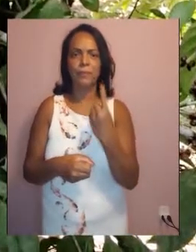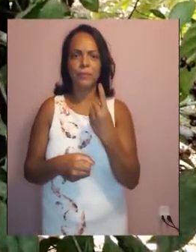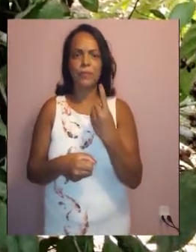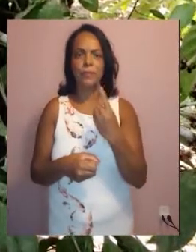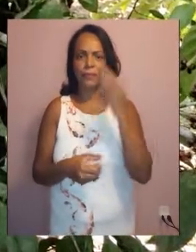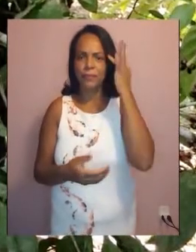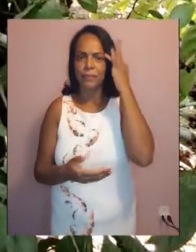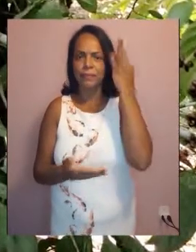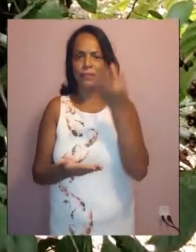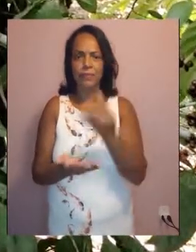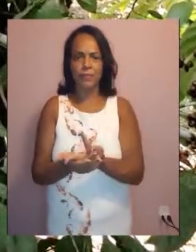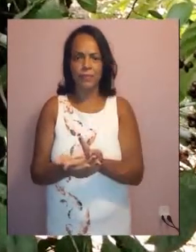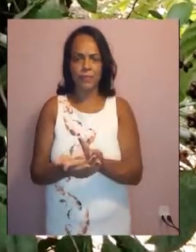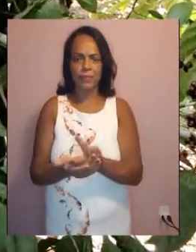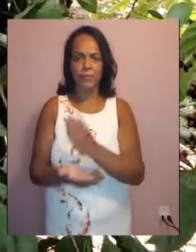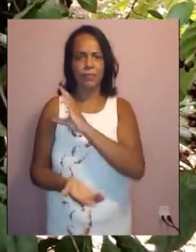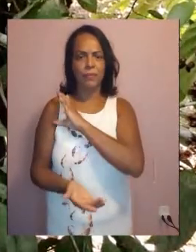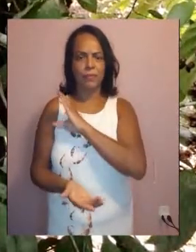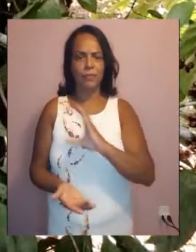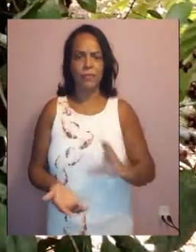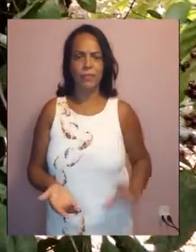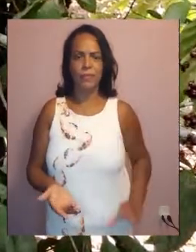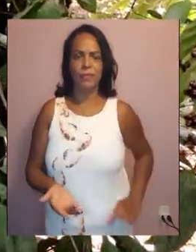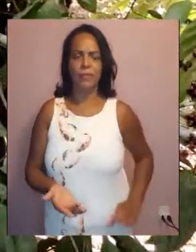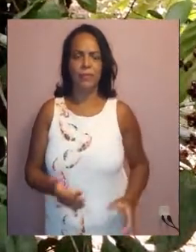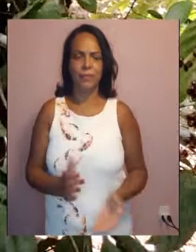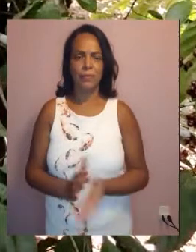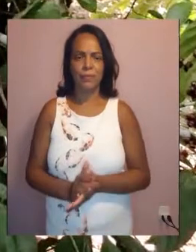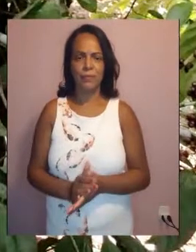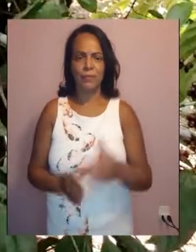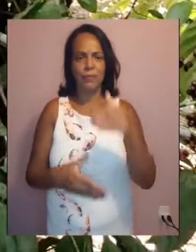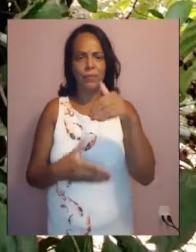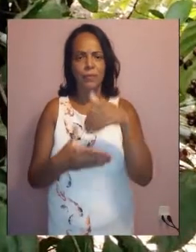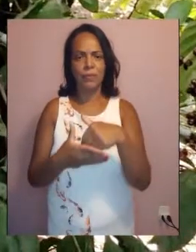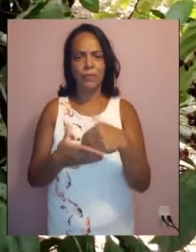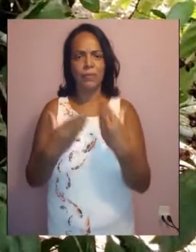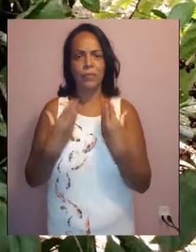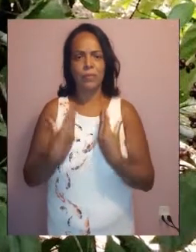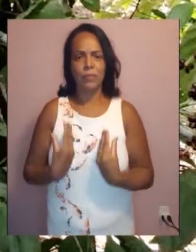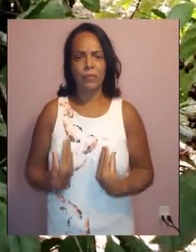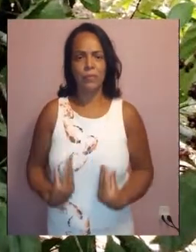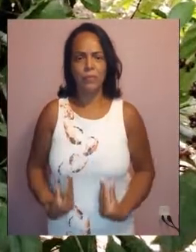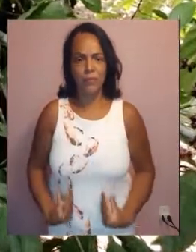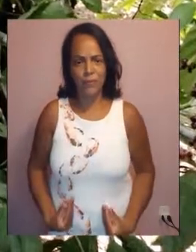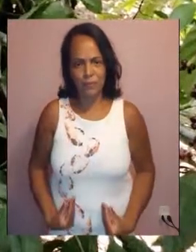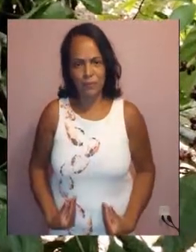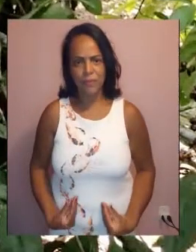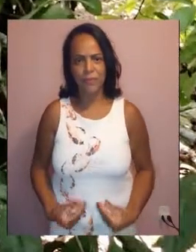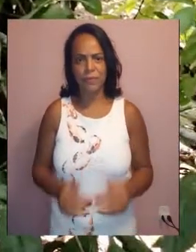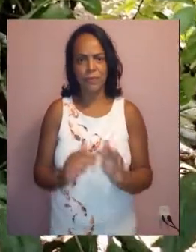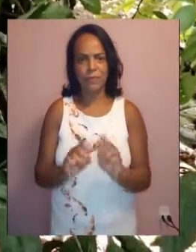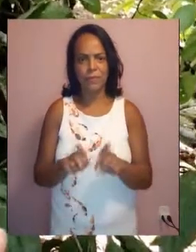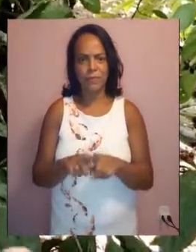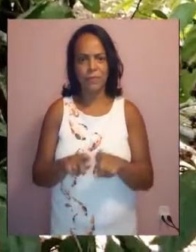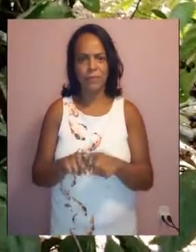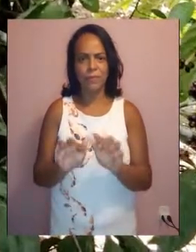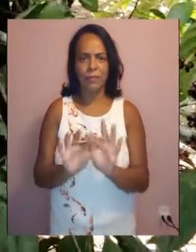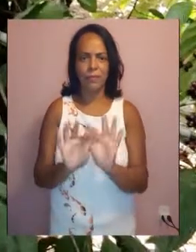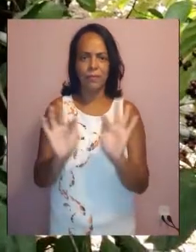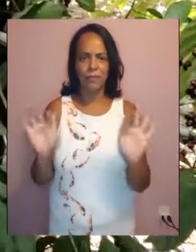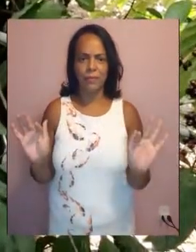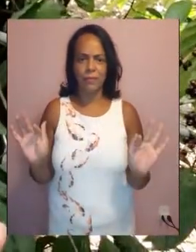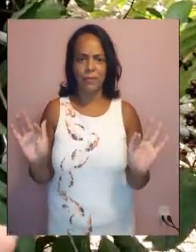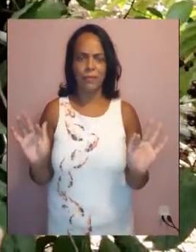toda uma fé cristã, dentro da humildade e da simplicidade que era